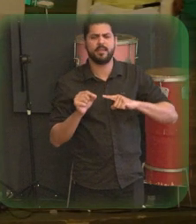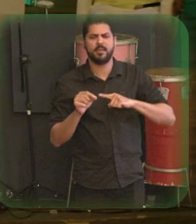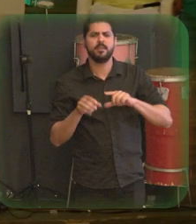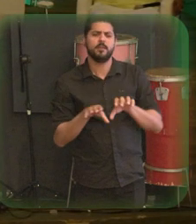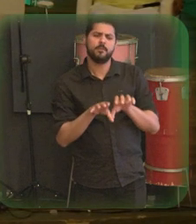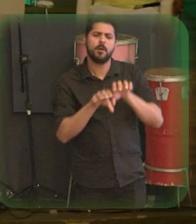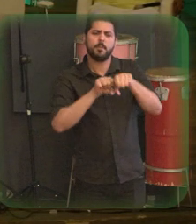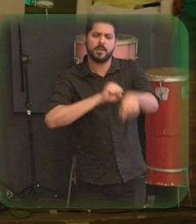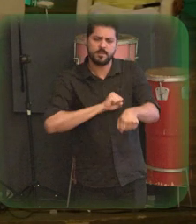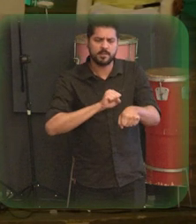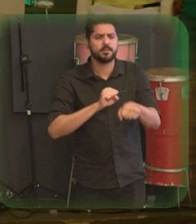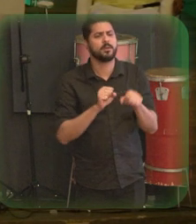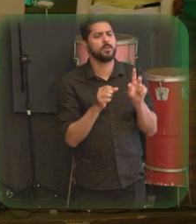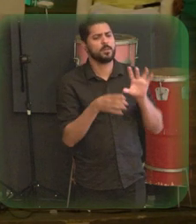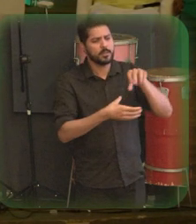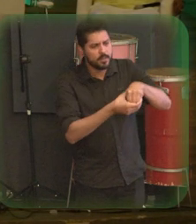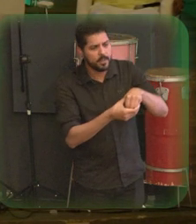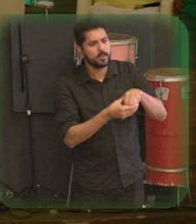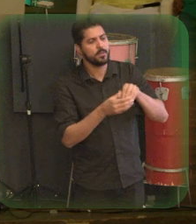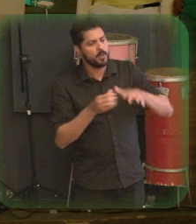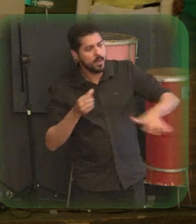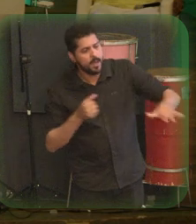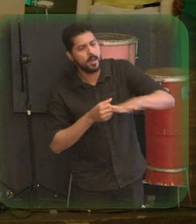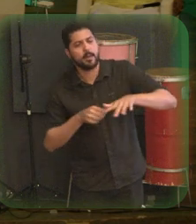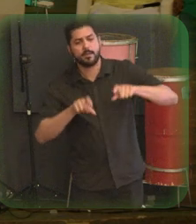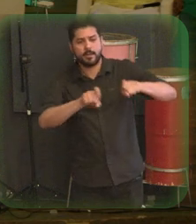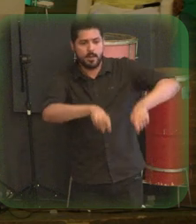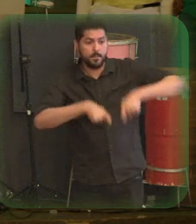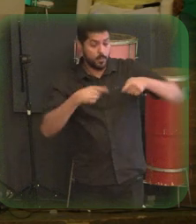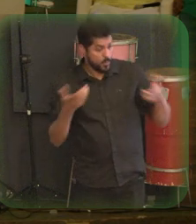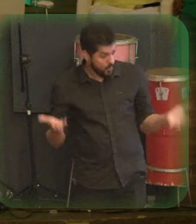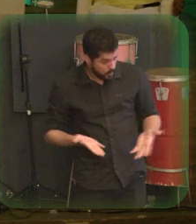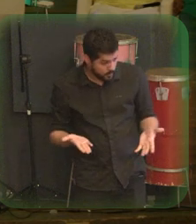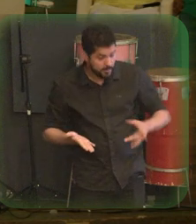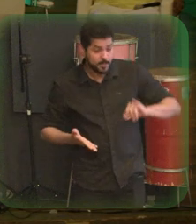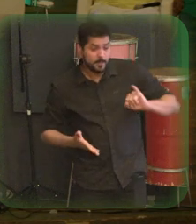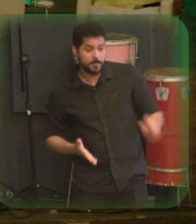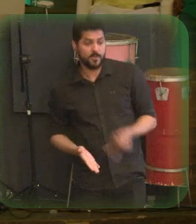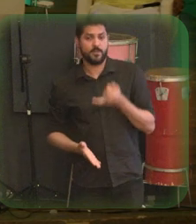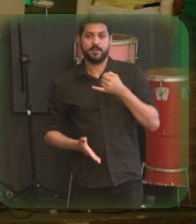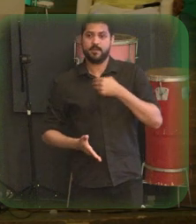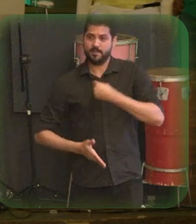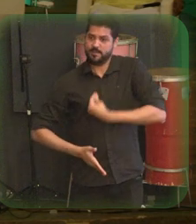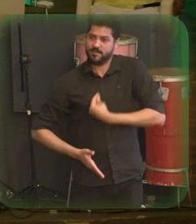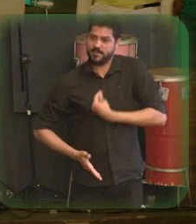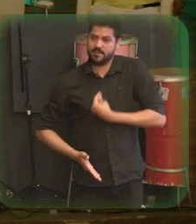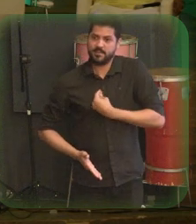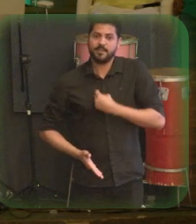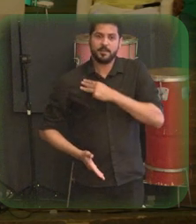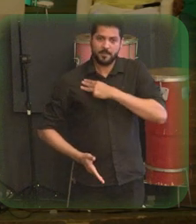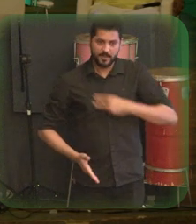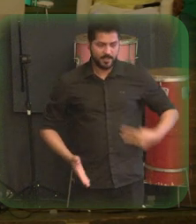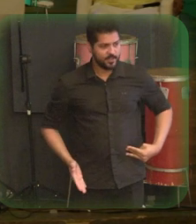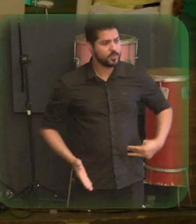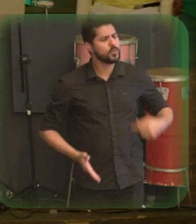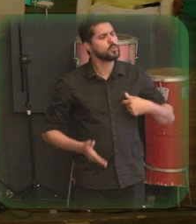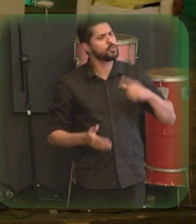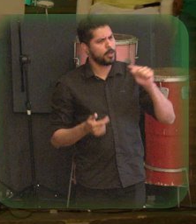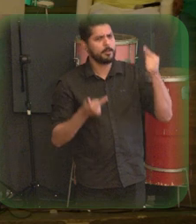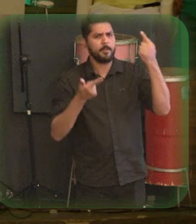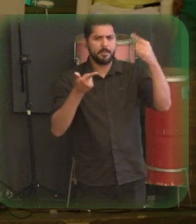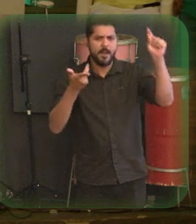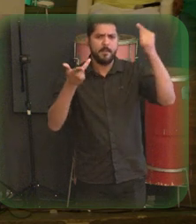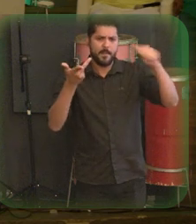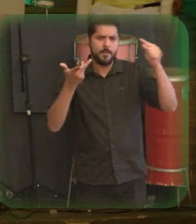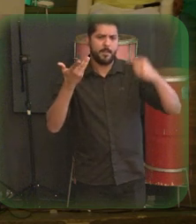com os povos do campo em seus territórios. E hoje, ministro, né, aproveitando a sua presença aqui, eu já citei a questão